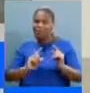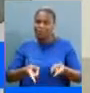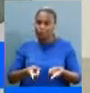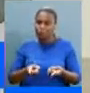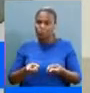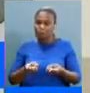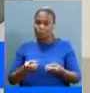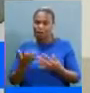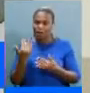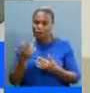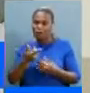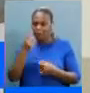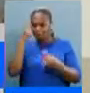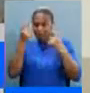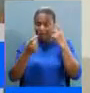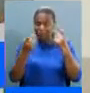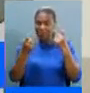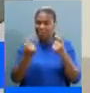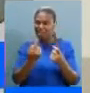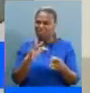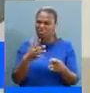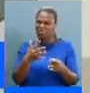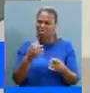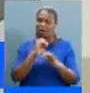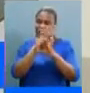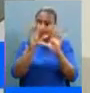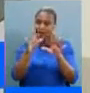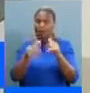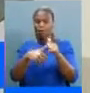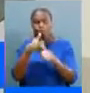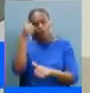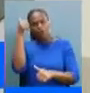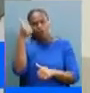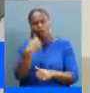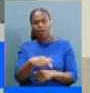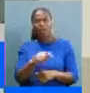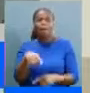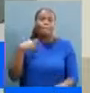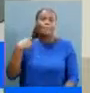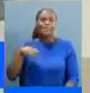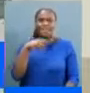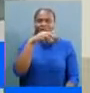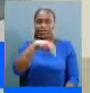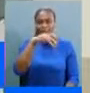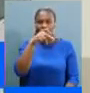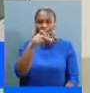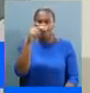início pensava-se que era quase evidente uma vitória do presidente Macky